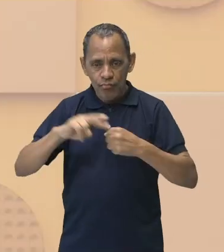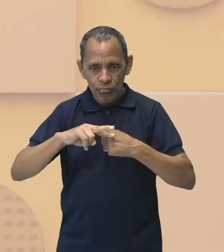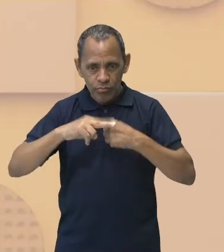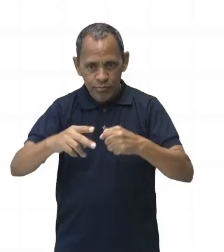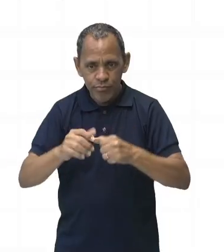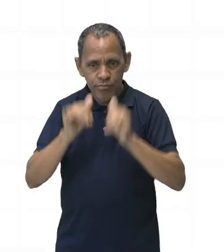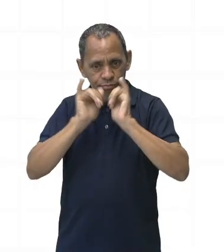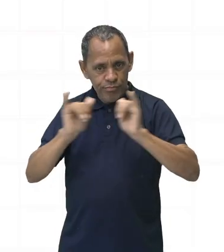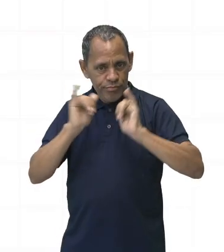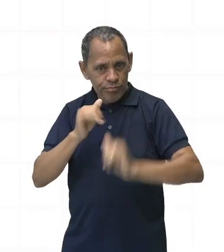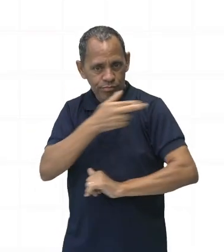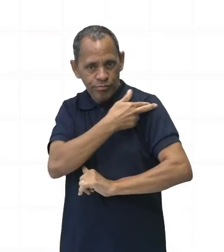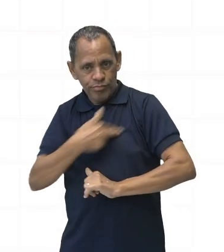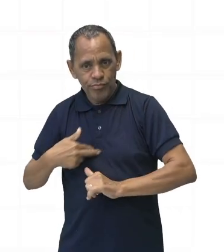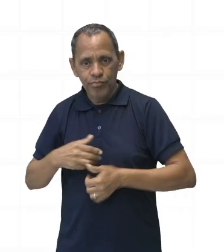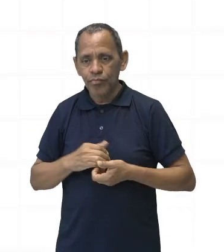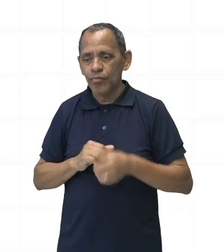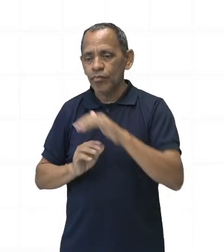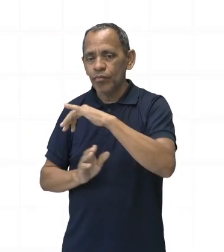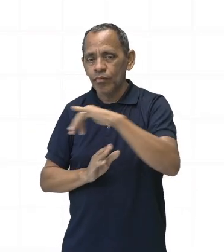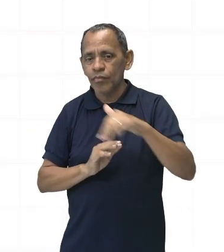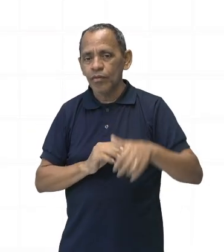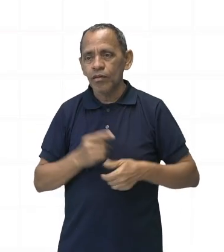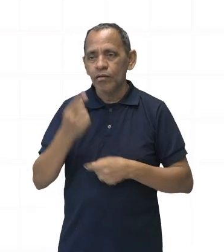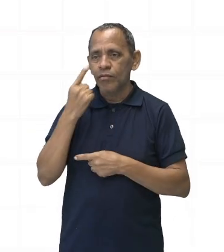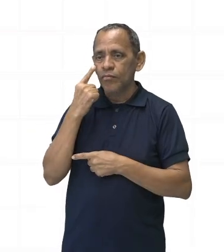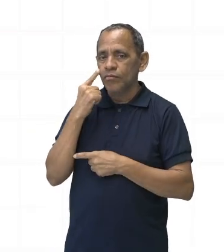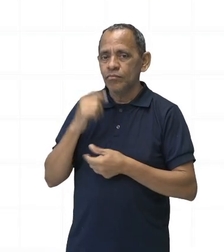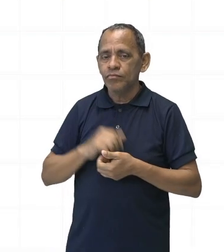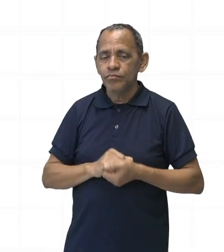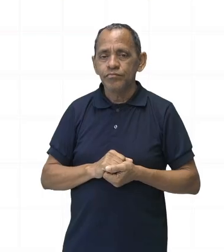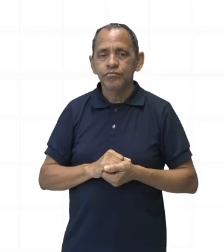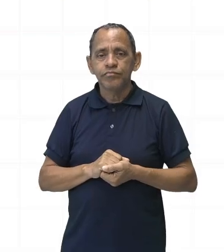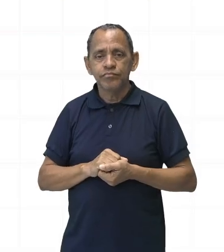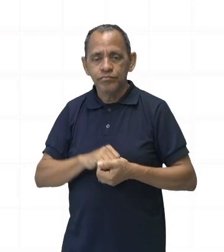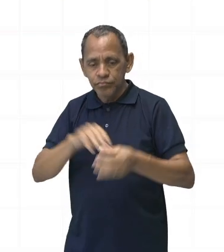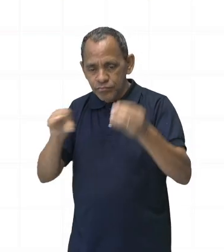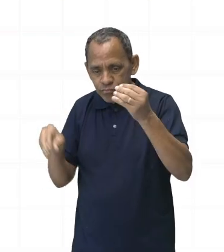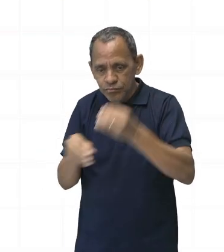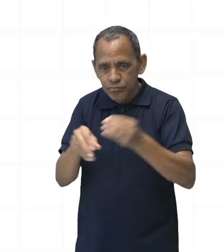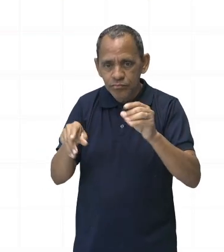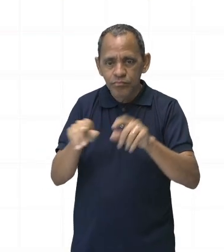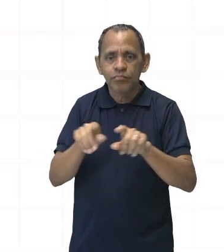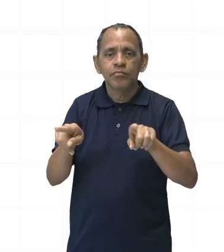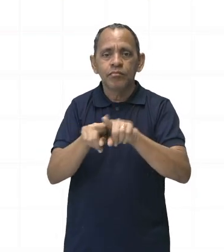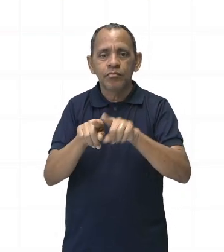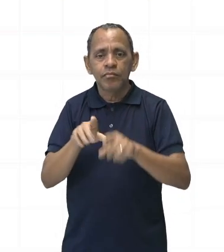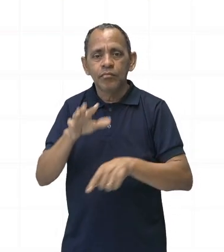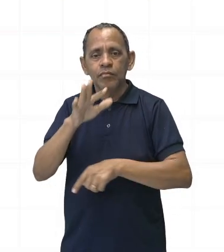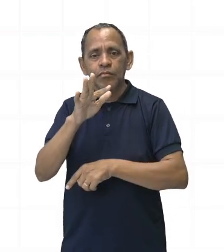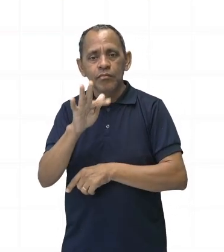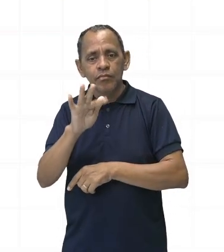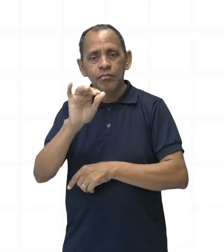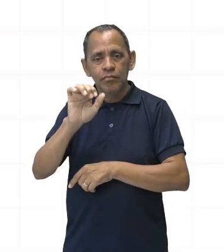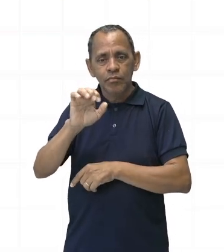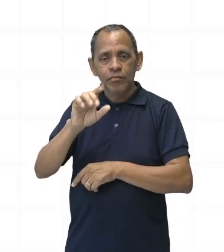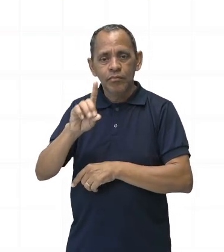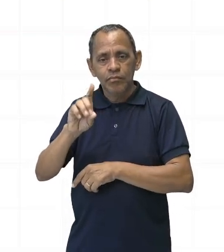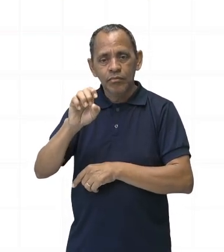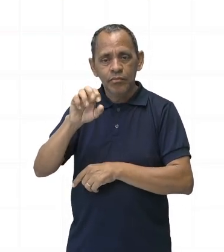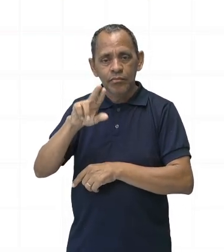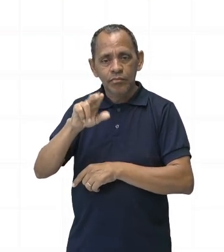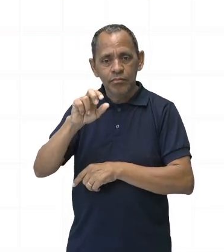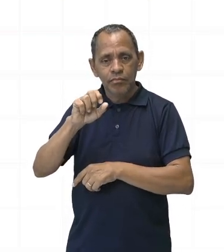da República. Acompanhem comigo. Vamos observar a implementação do federalismo. Professor, o que é